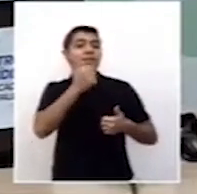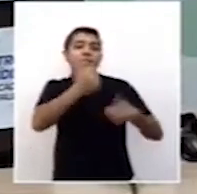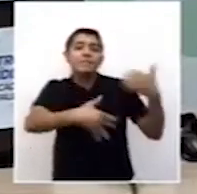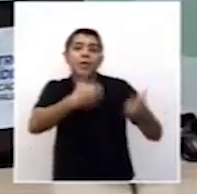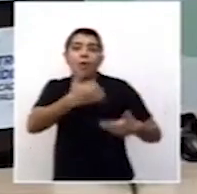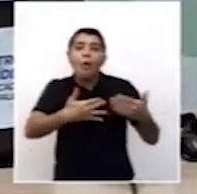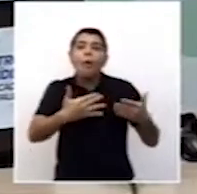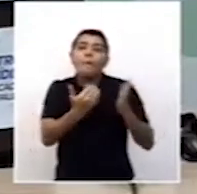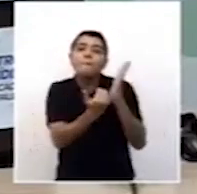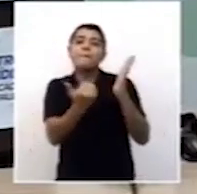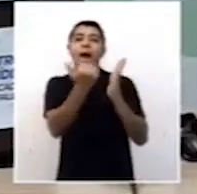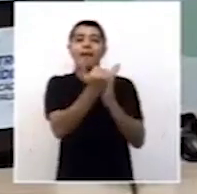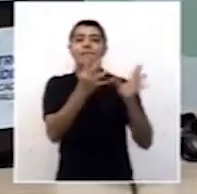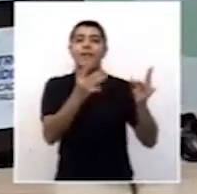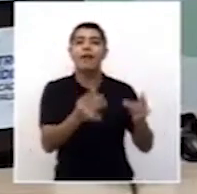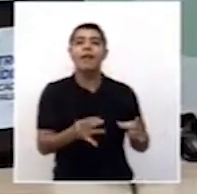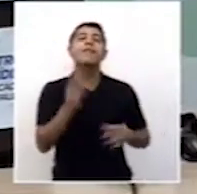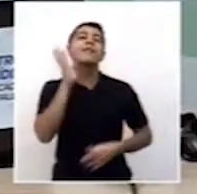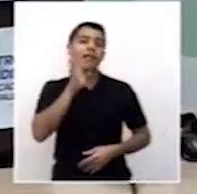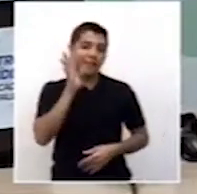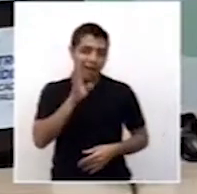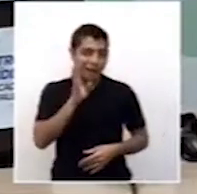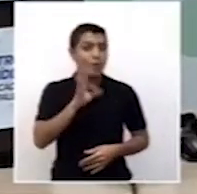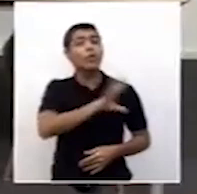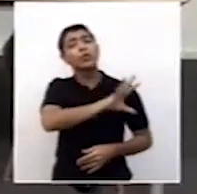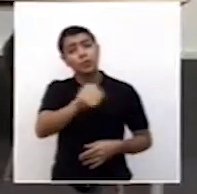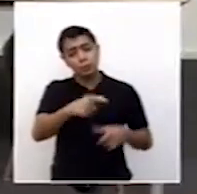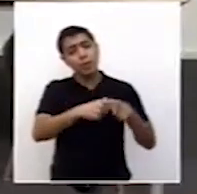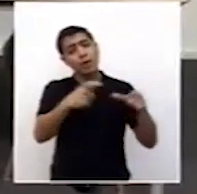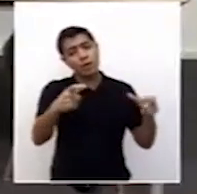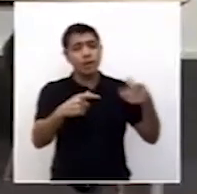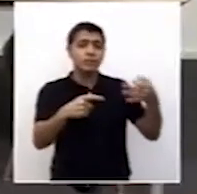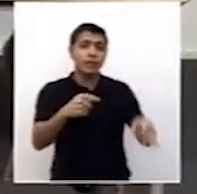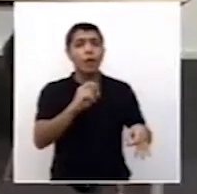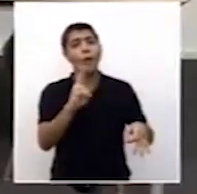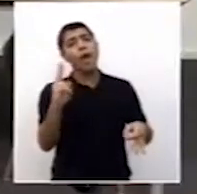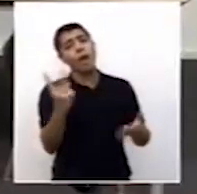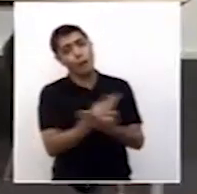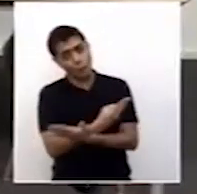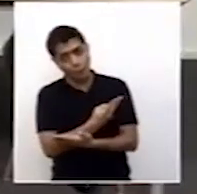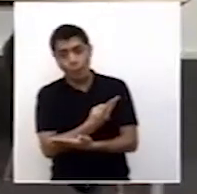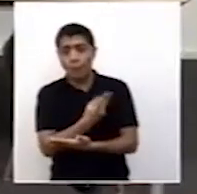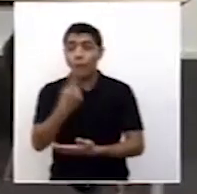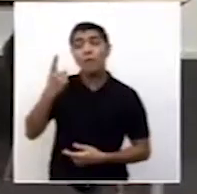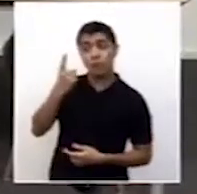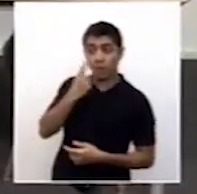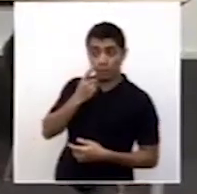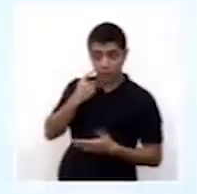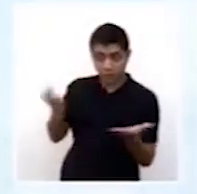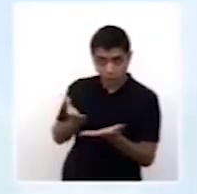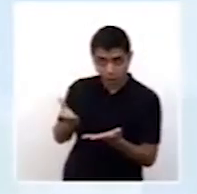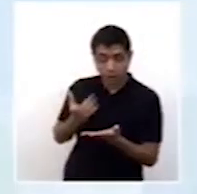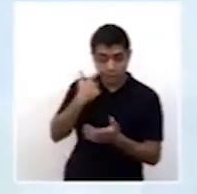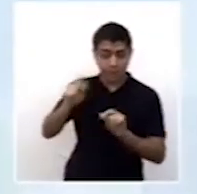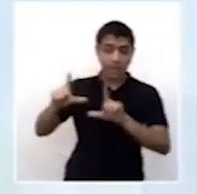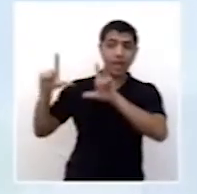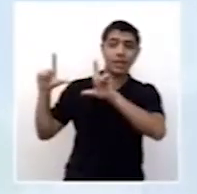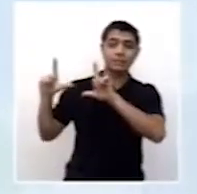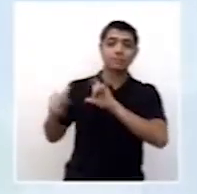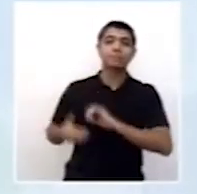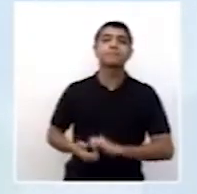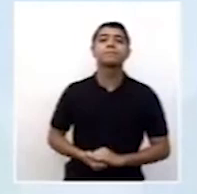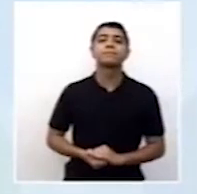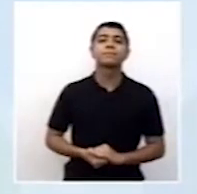textual, mas a maioria acertou ou errou, professora? Vamos ver agora? Vamos passar para a tela. Então, o que